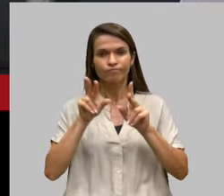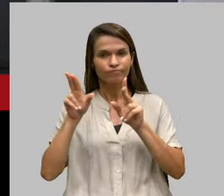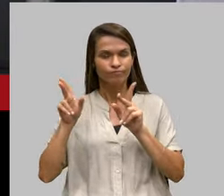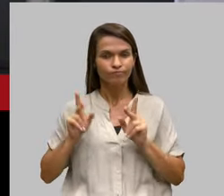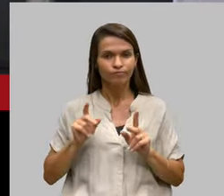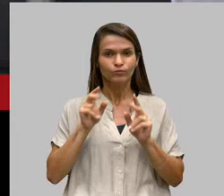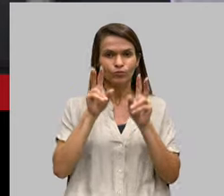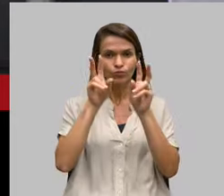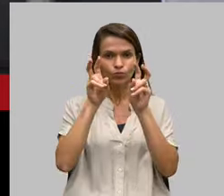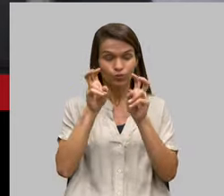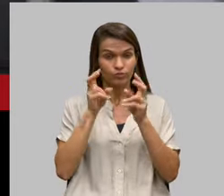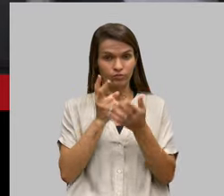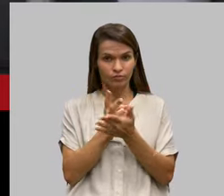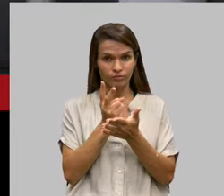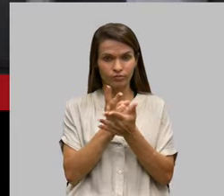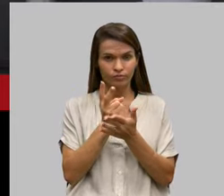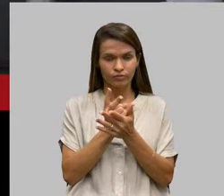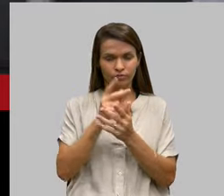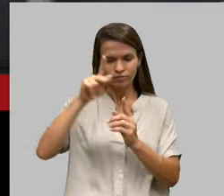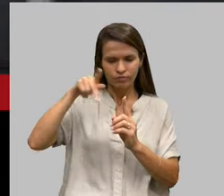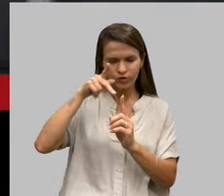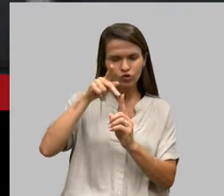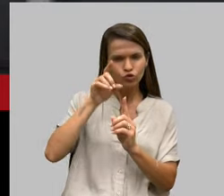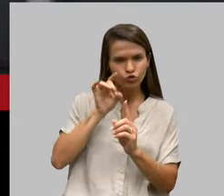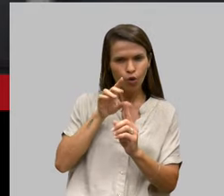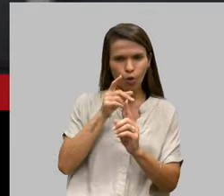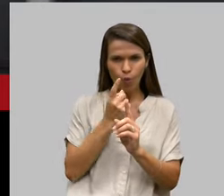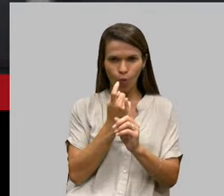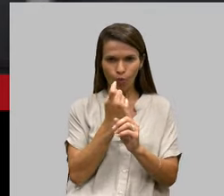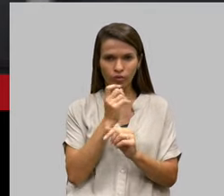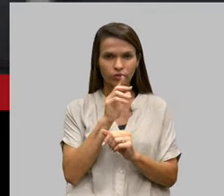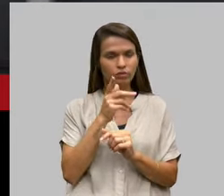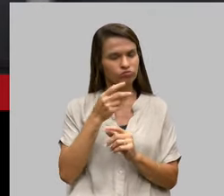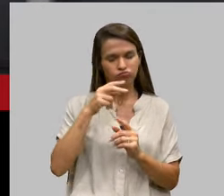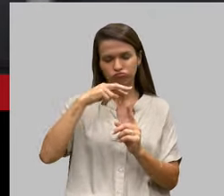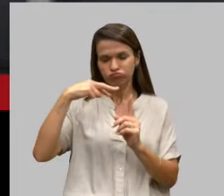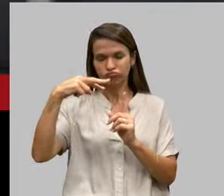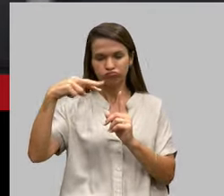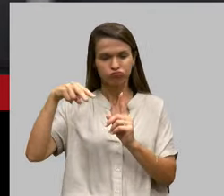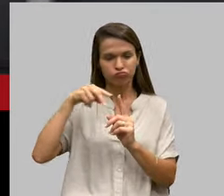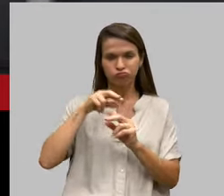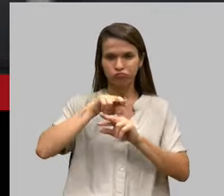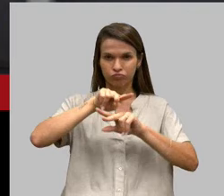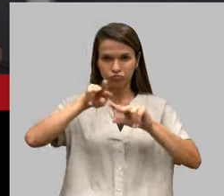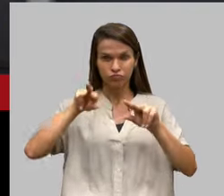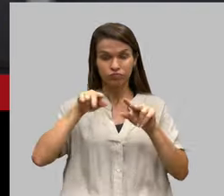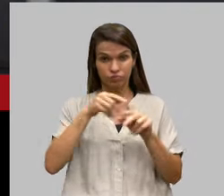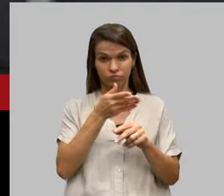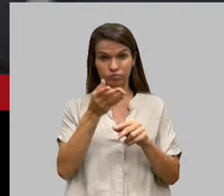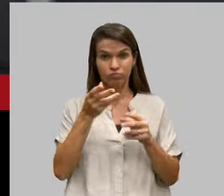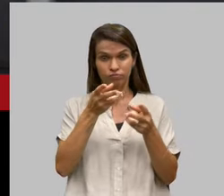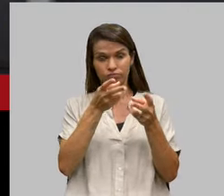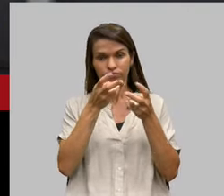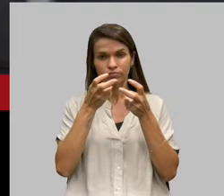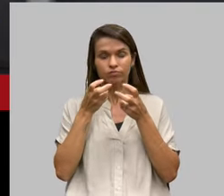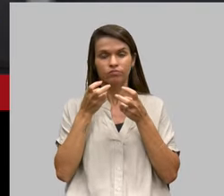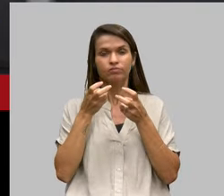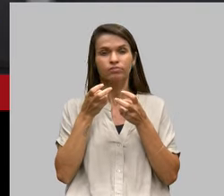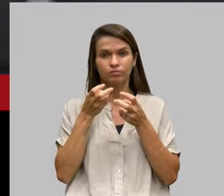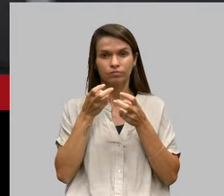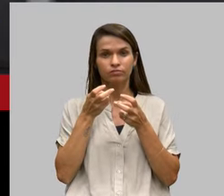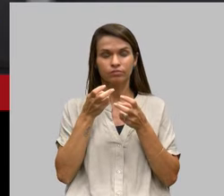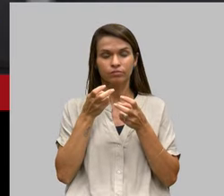é feito só por um olhar é feito diversos olhares diferentes vocês vão estar verificando aqui a palavra de quem